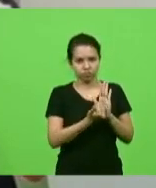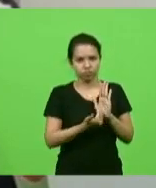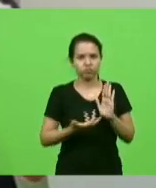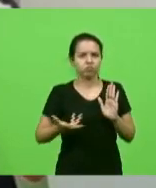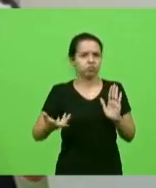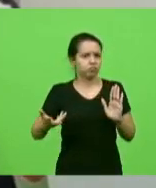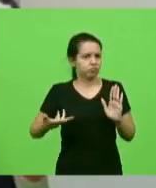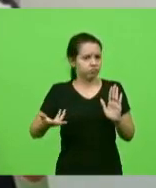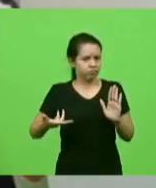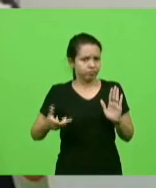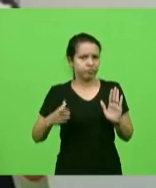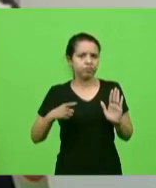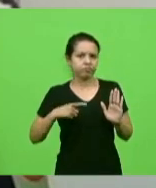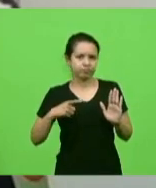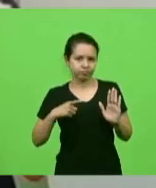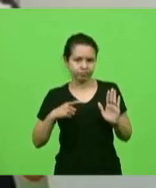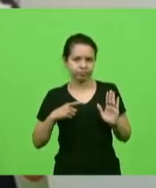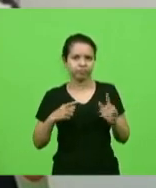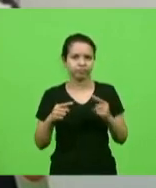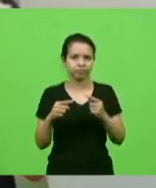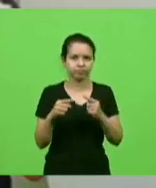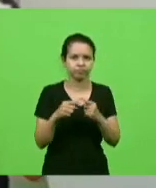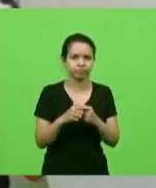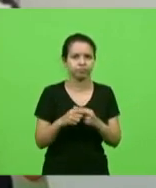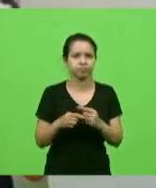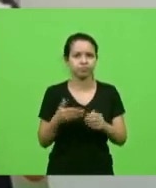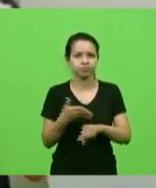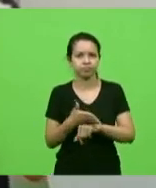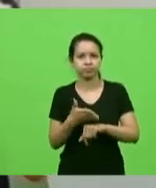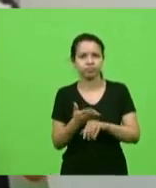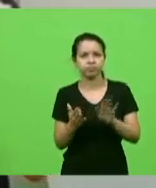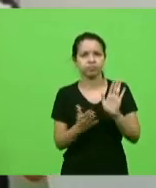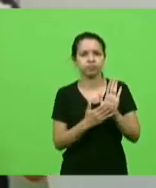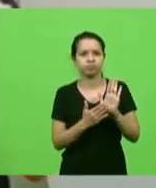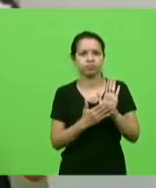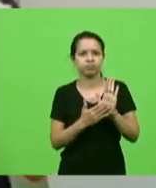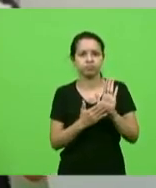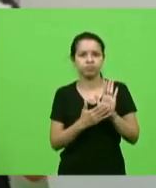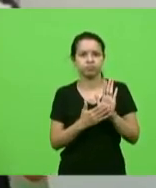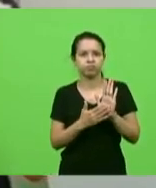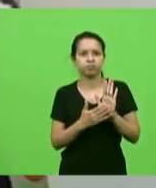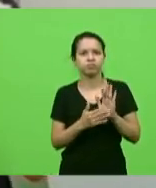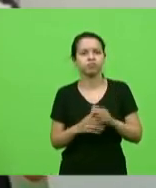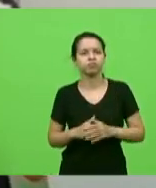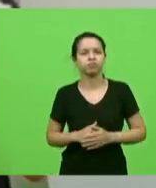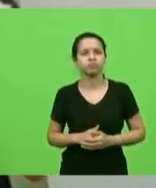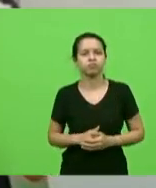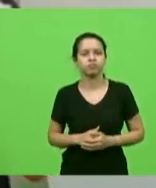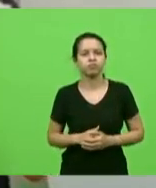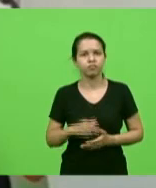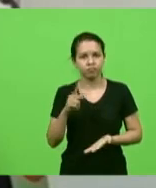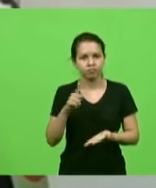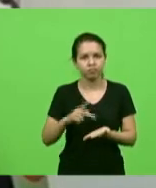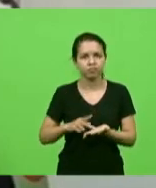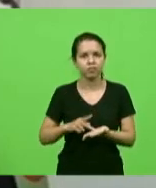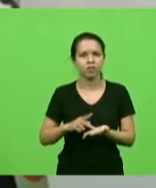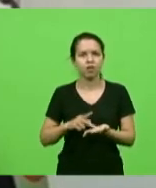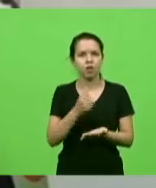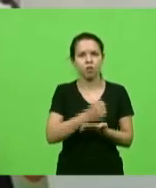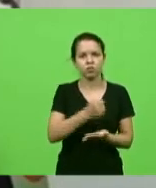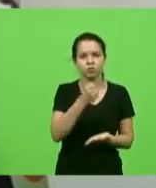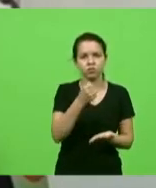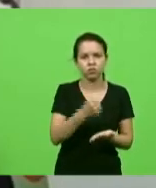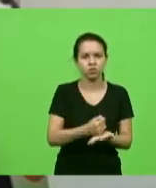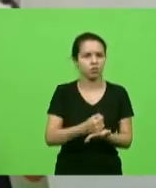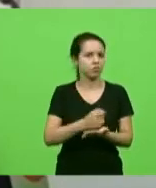celeridade e ainda habilitação no certame de participantes com propostas mais vantajosa é nítido que a contratação não se